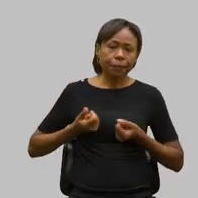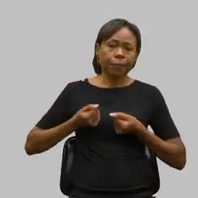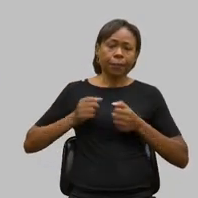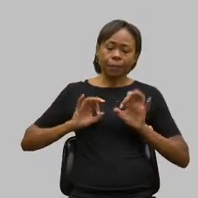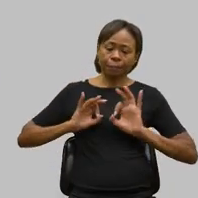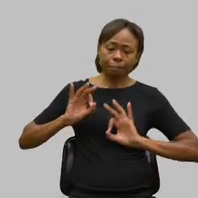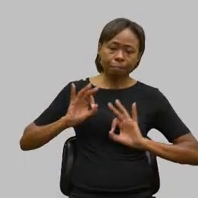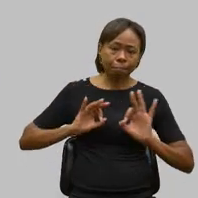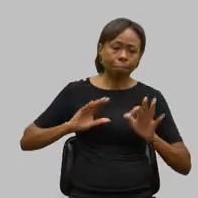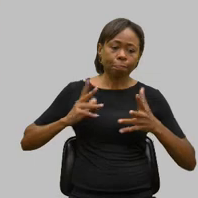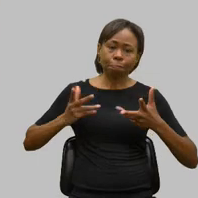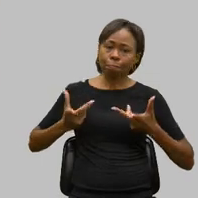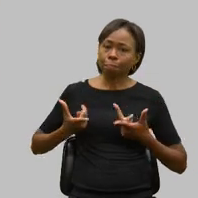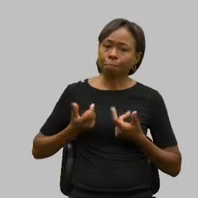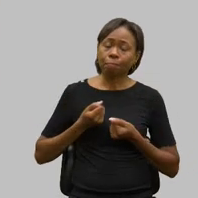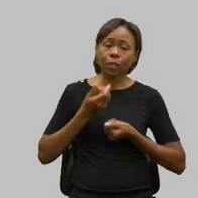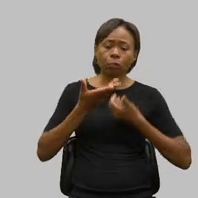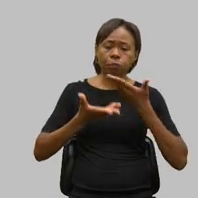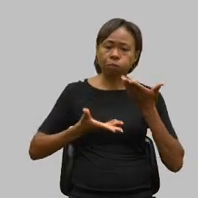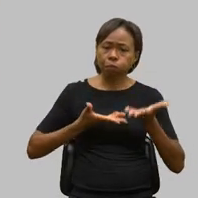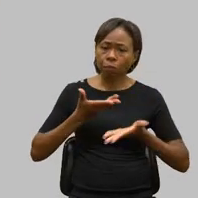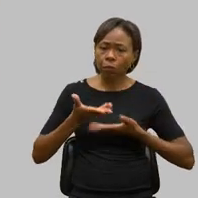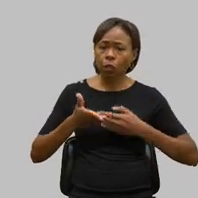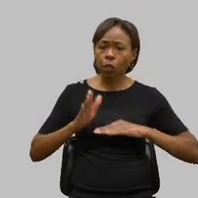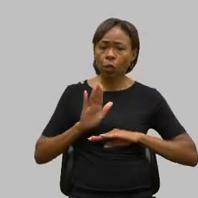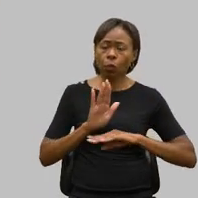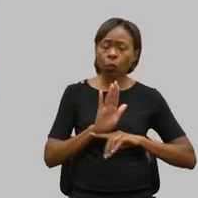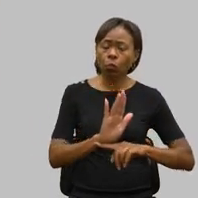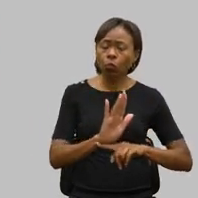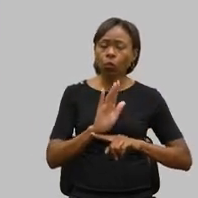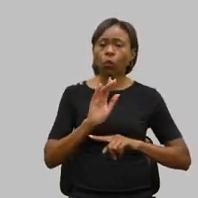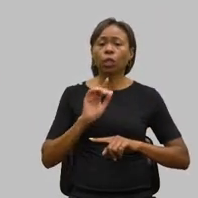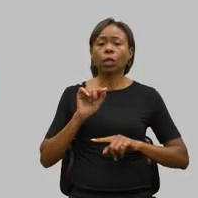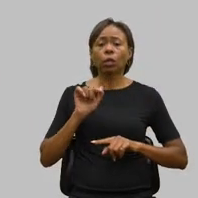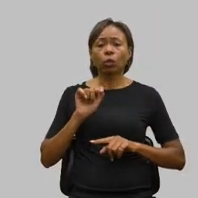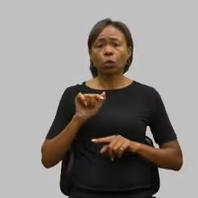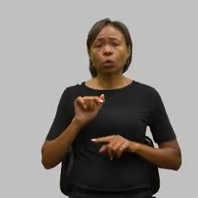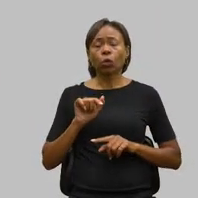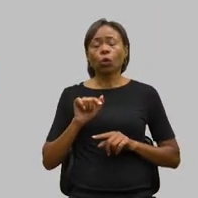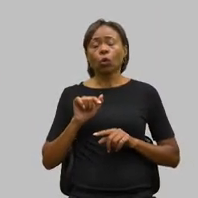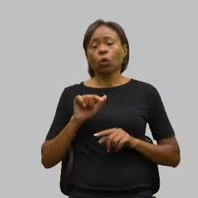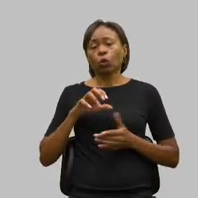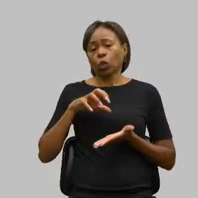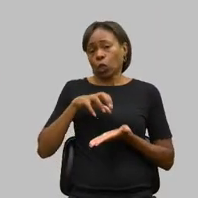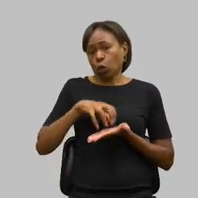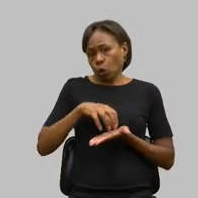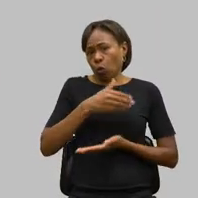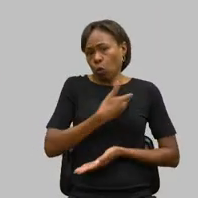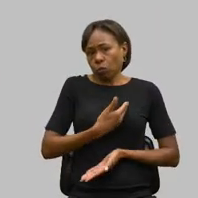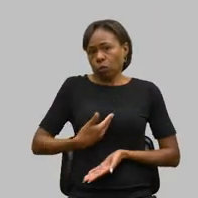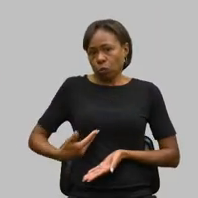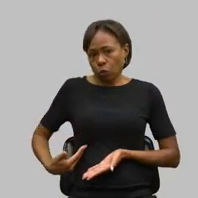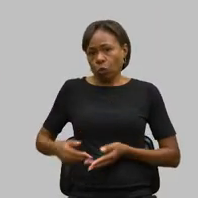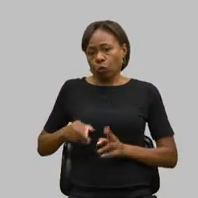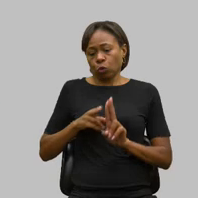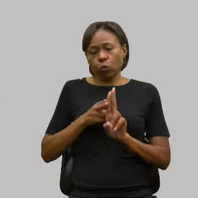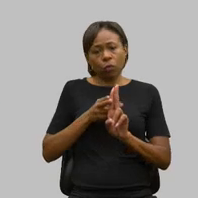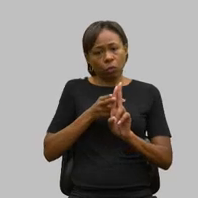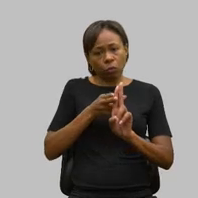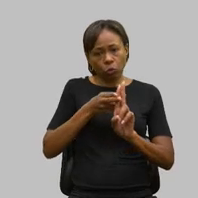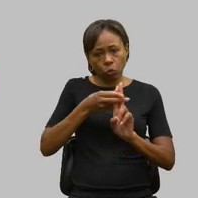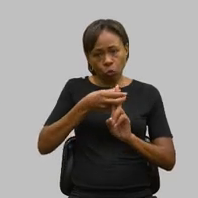a prestação de serviço através do setor público, através do SUS, através